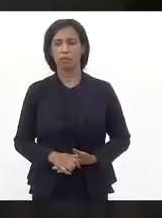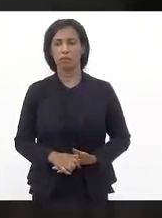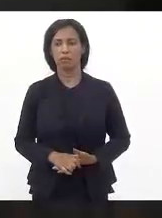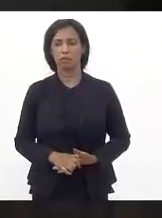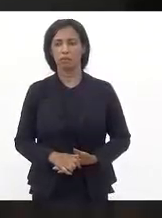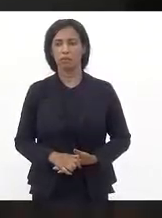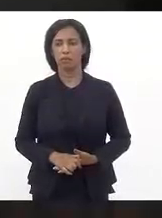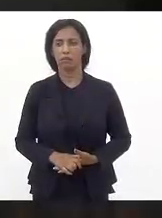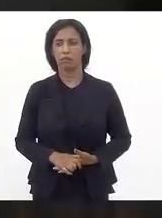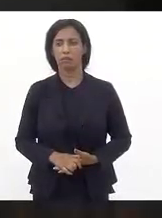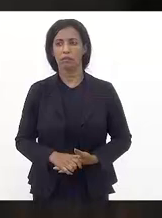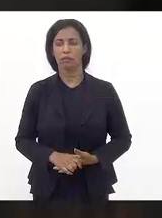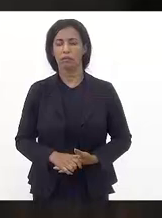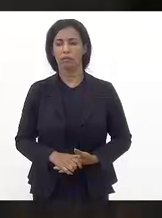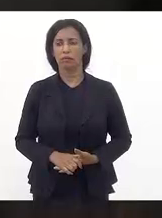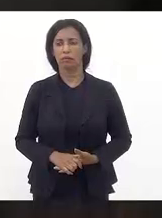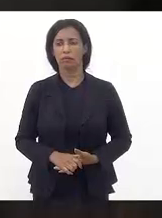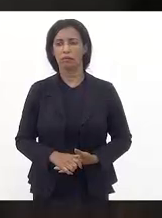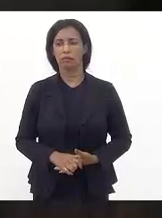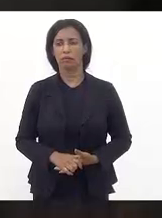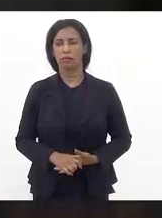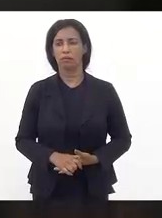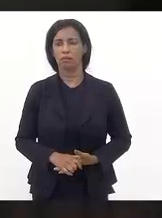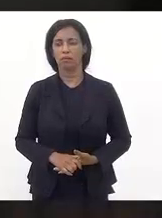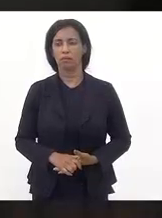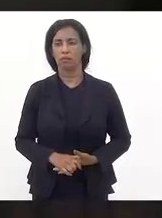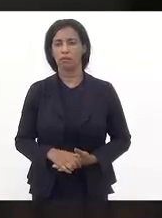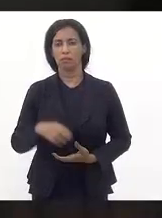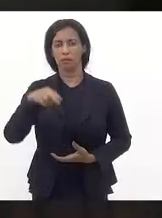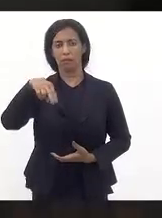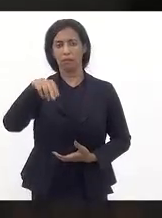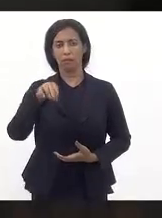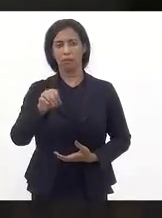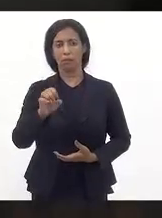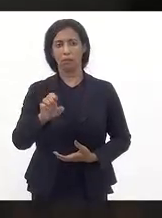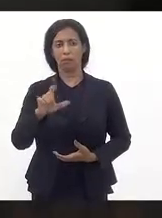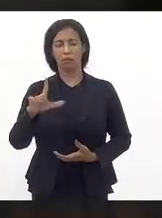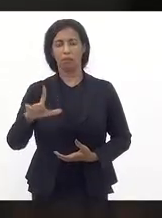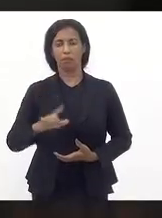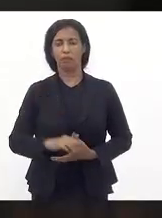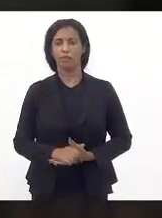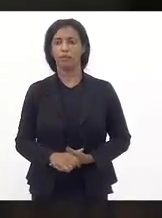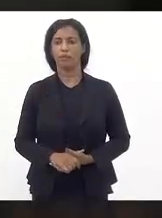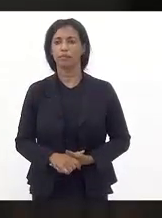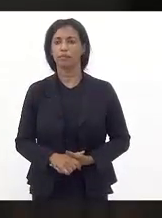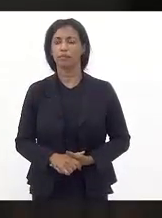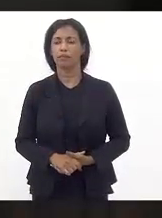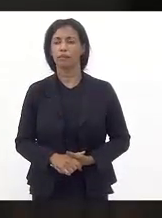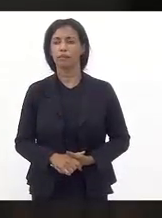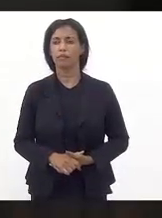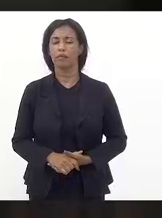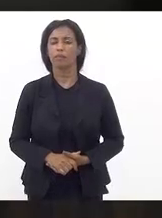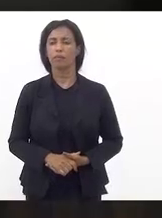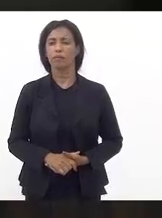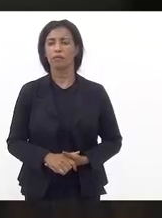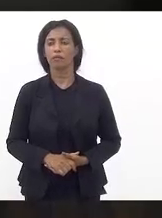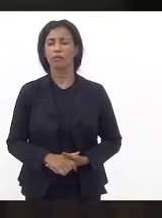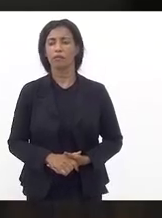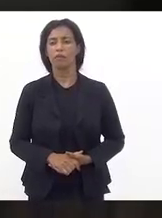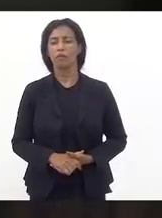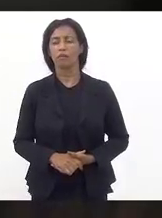o deputado Adriana Baltazar Deputado Noel de Carvalho o deputado Noel de